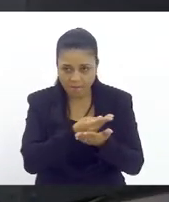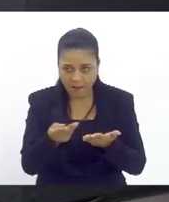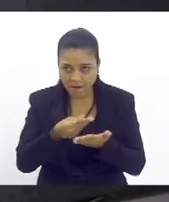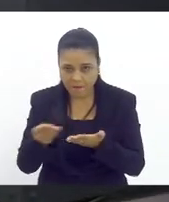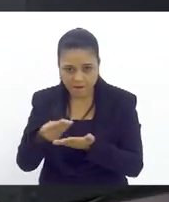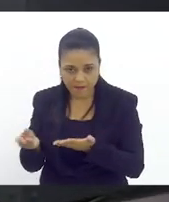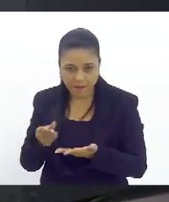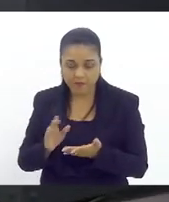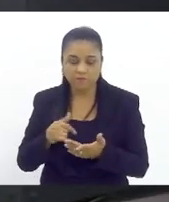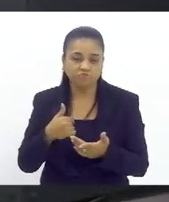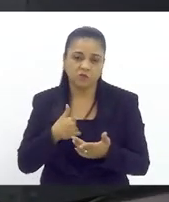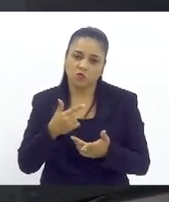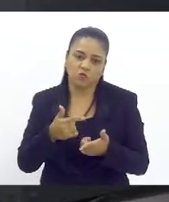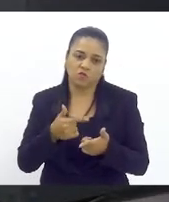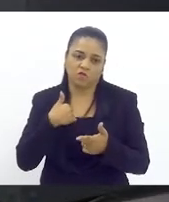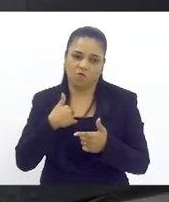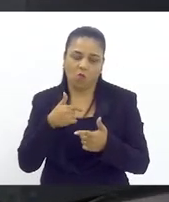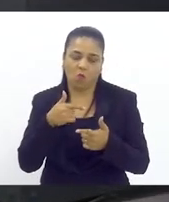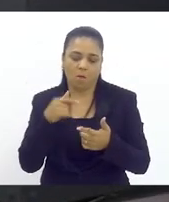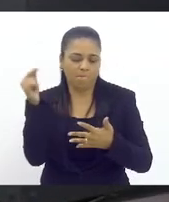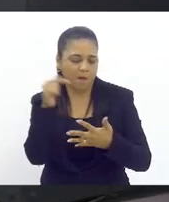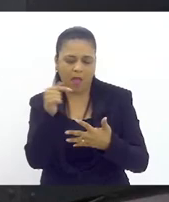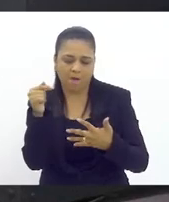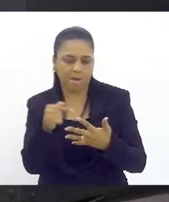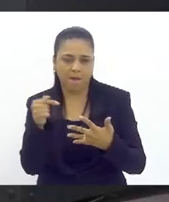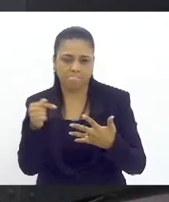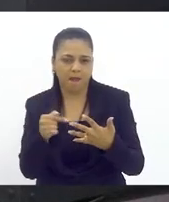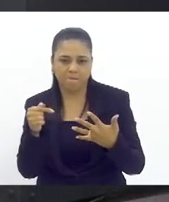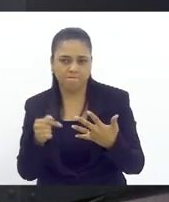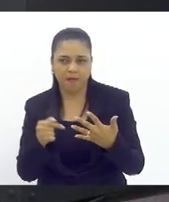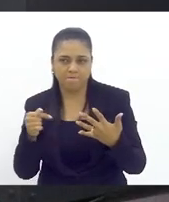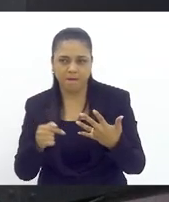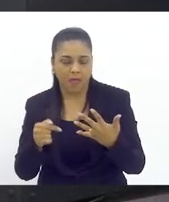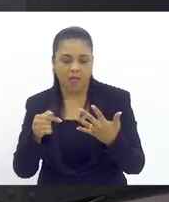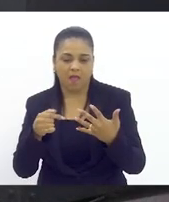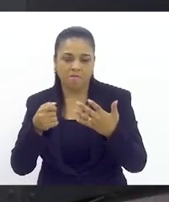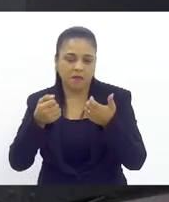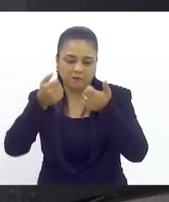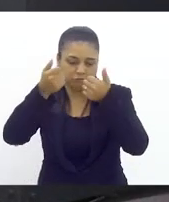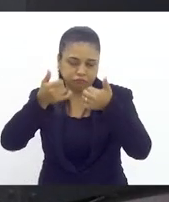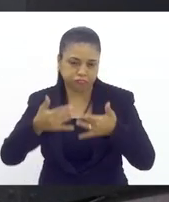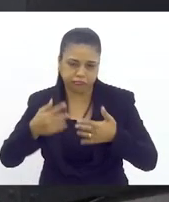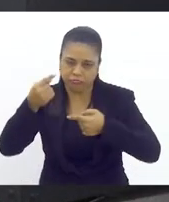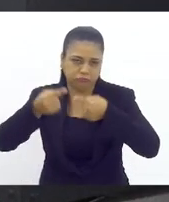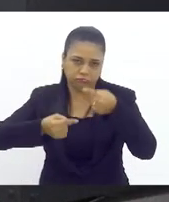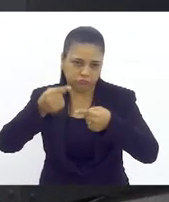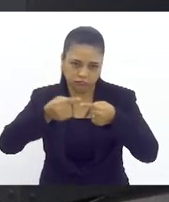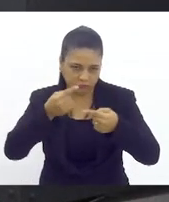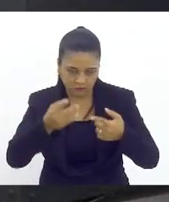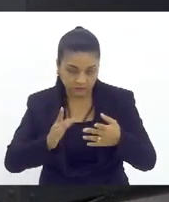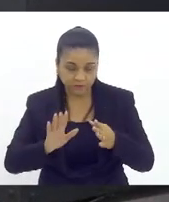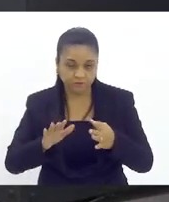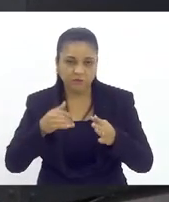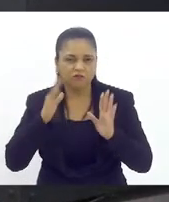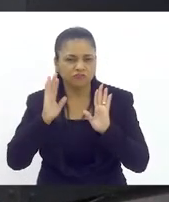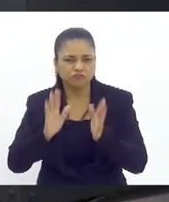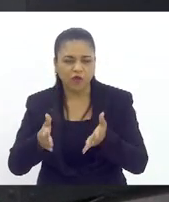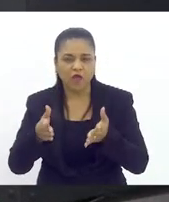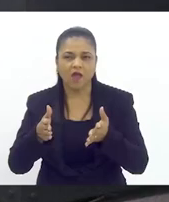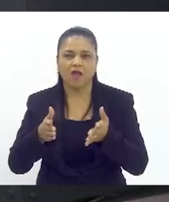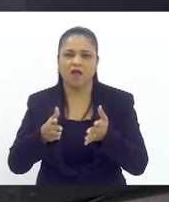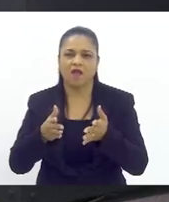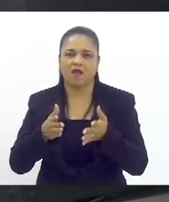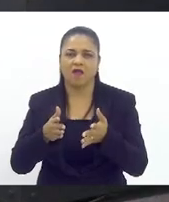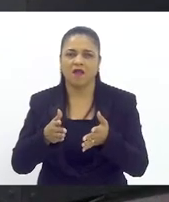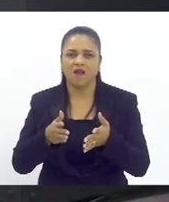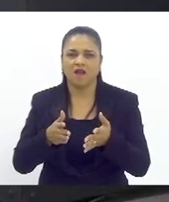vou pegar ponto por ponto porque eu me espalharia demais e na verdade isso já foi produzido